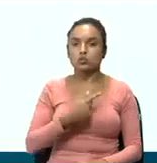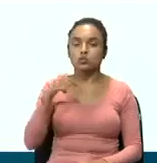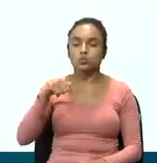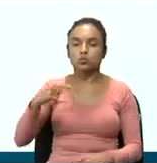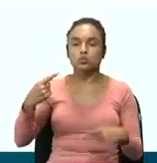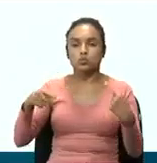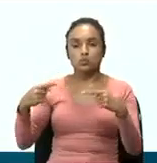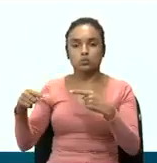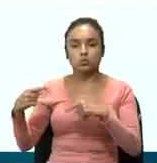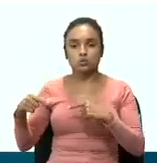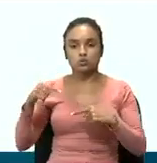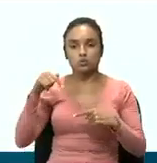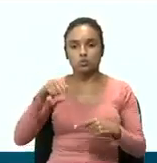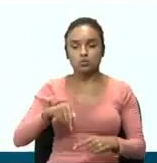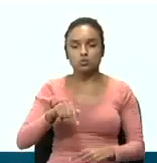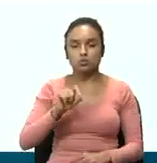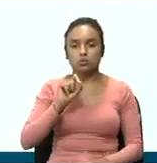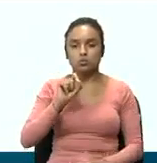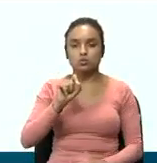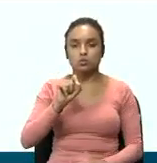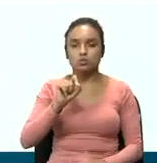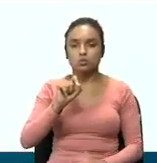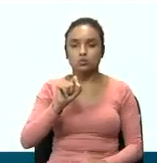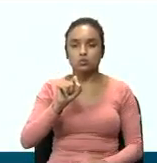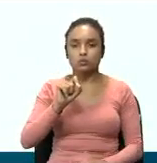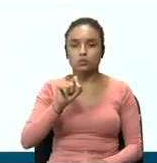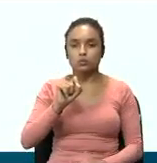trabalhar com a